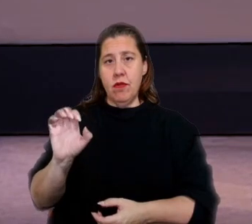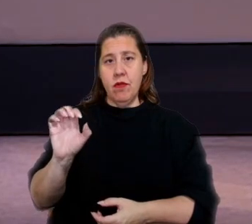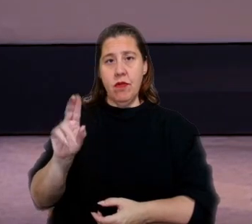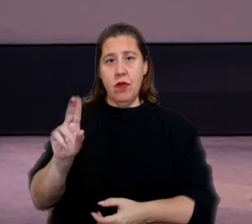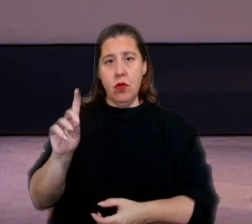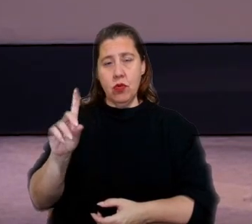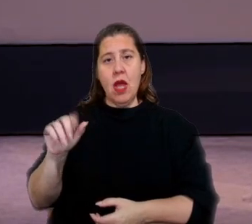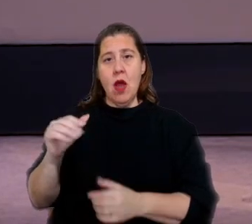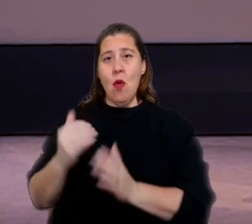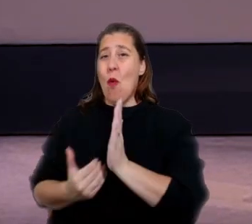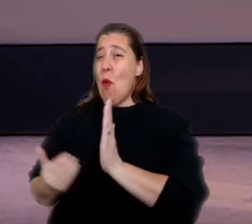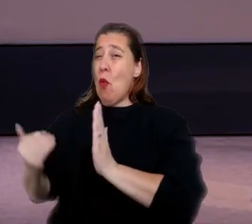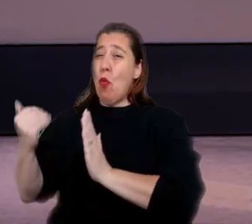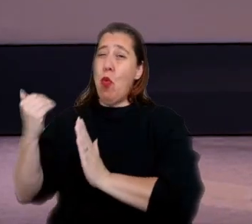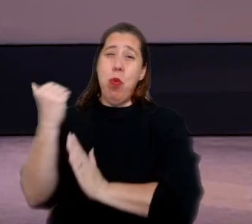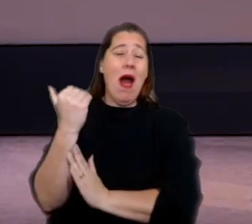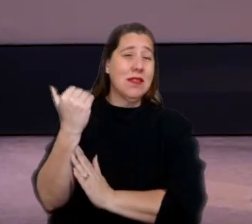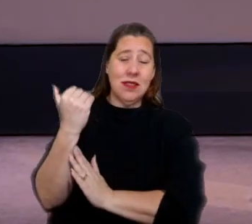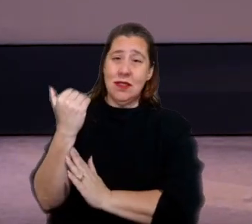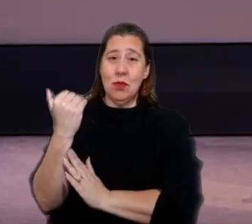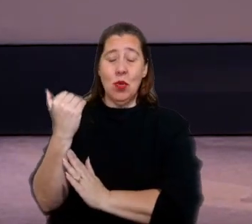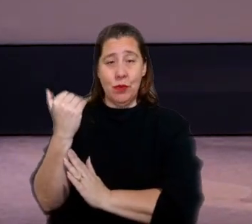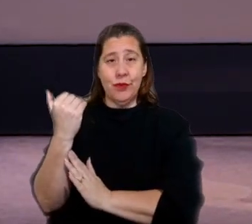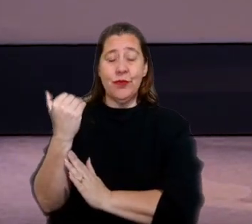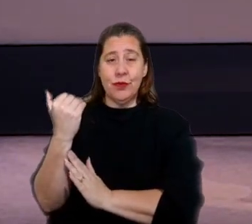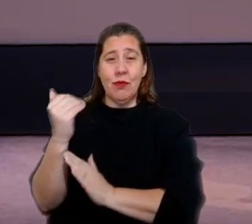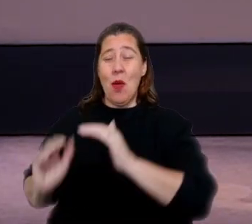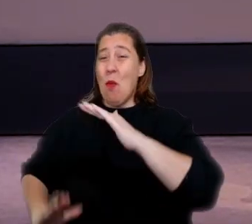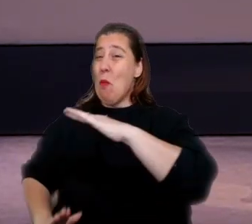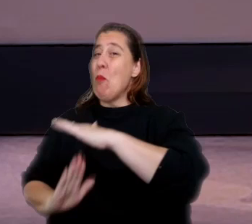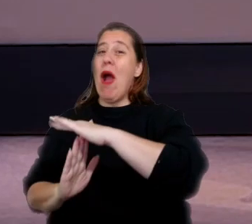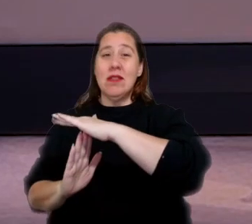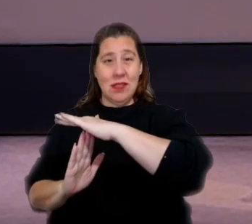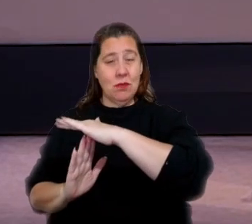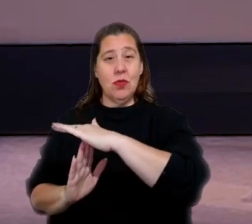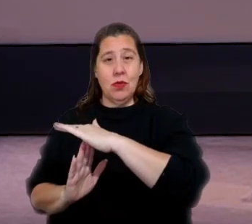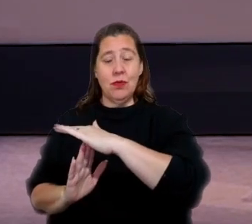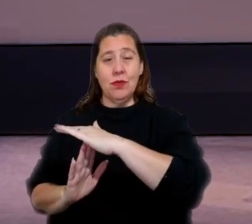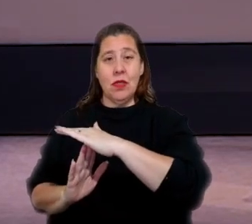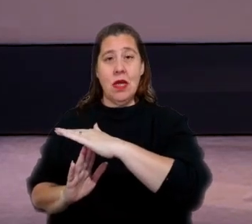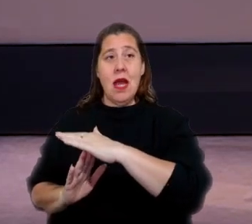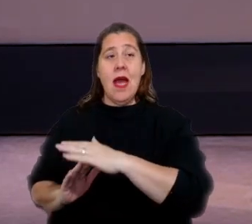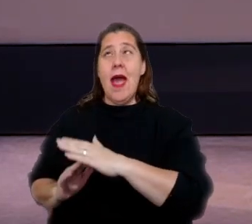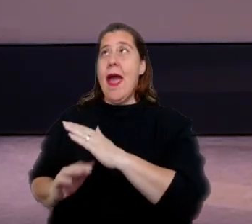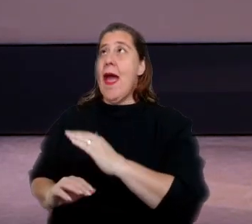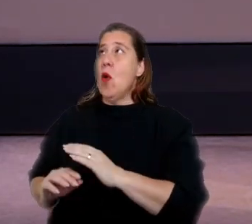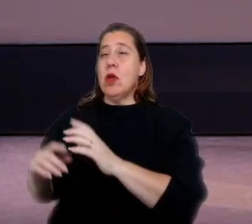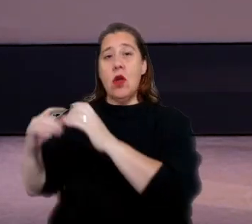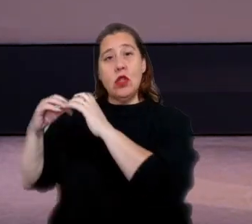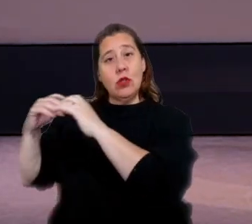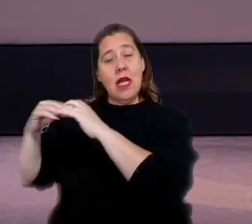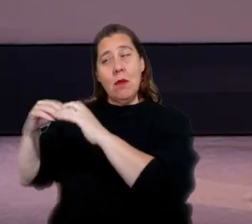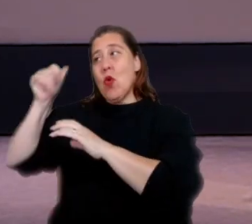um excesso, é um excesso, uma excitação que está a mais do que o psiquismo de cada um